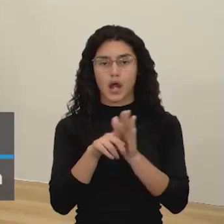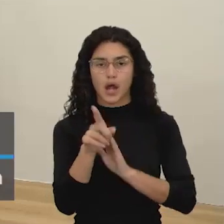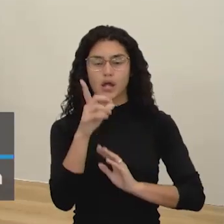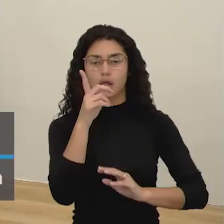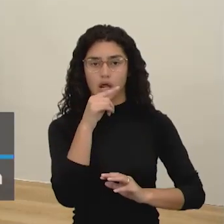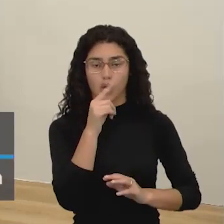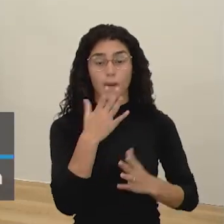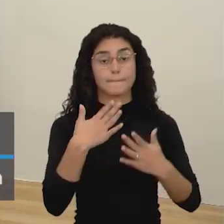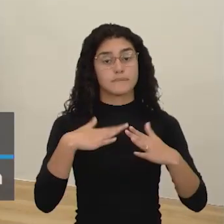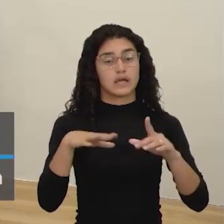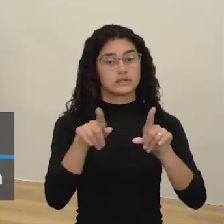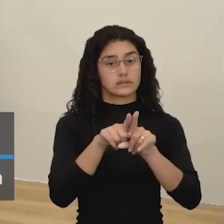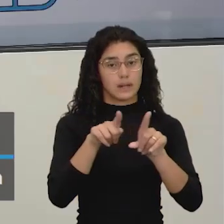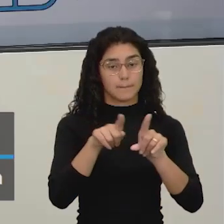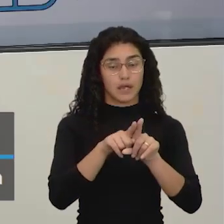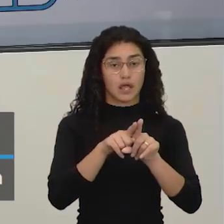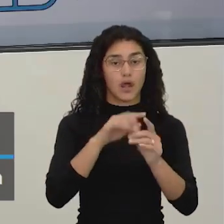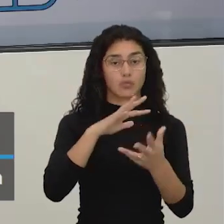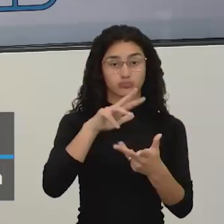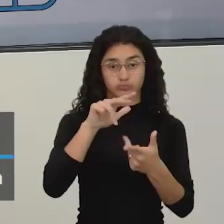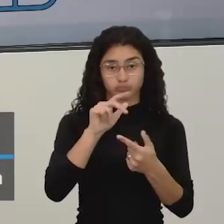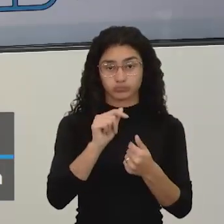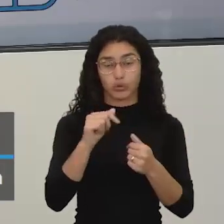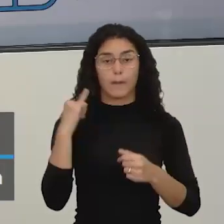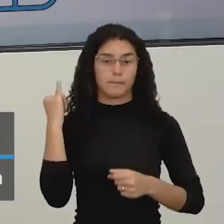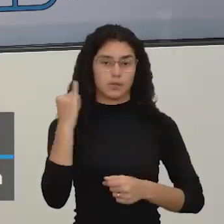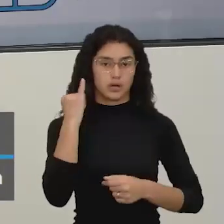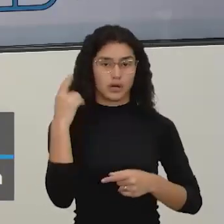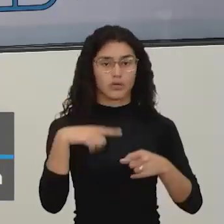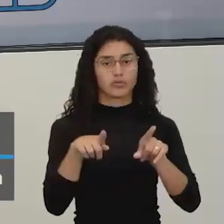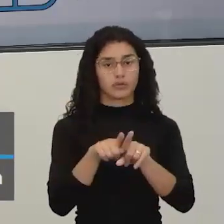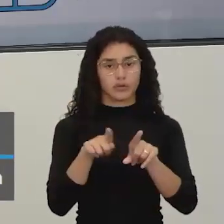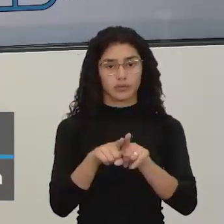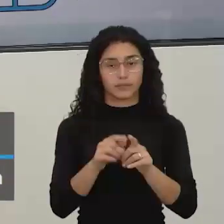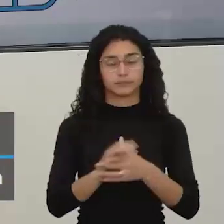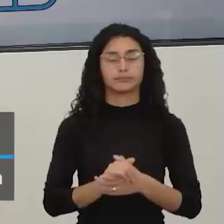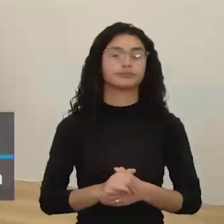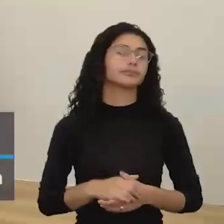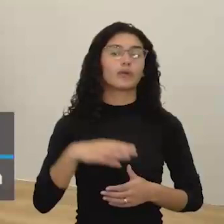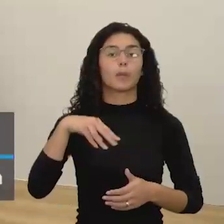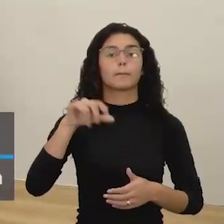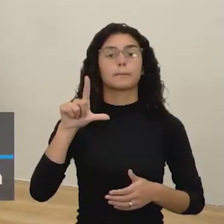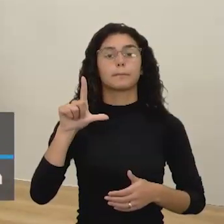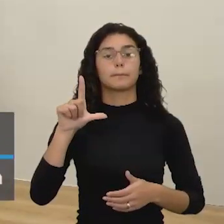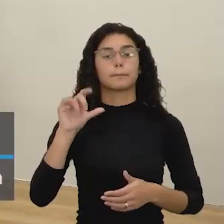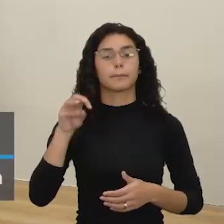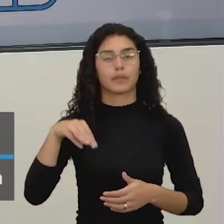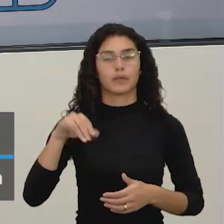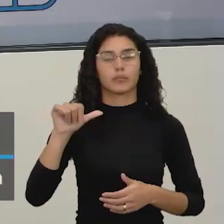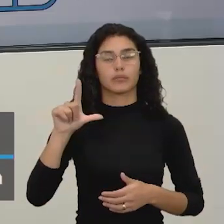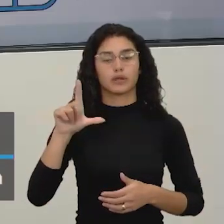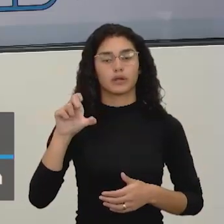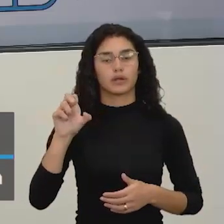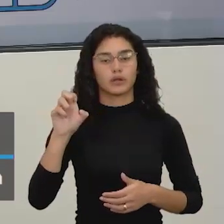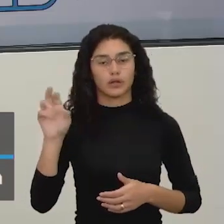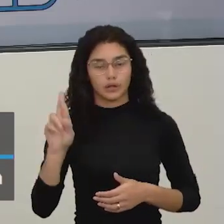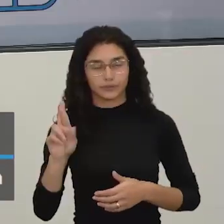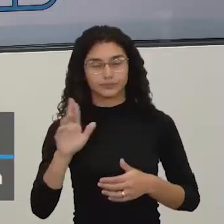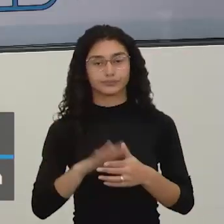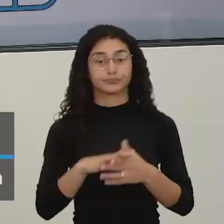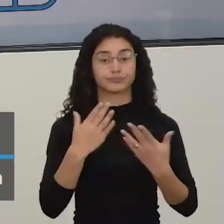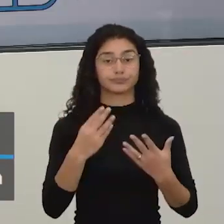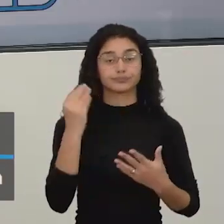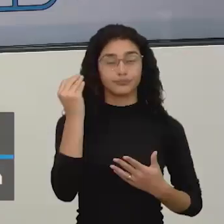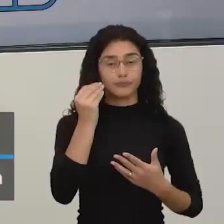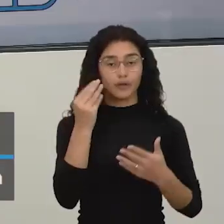mas as questões atmosféricas também são importantes, foi o Miller e Urey. E esse experimento é um experimento